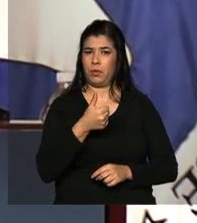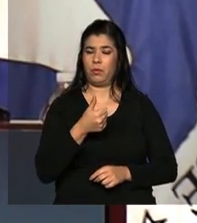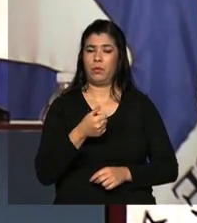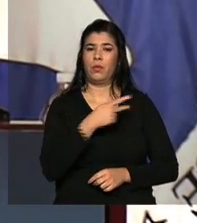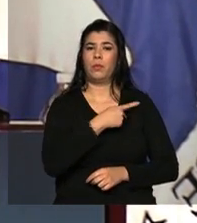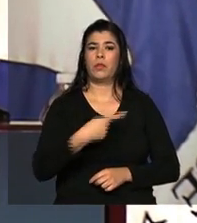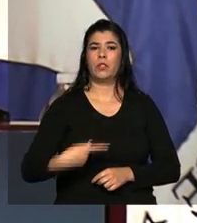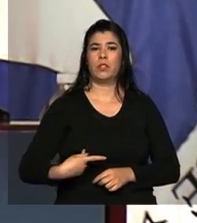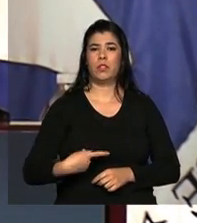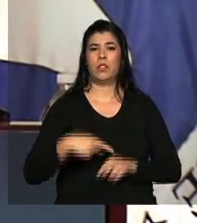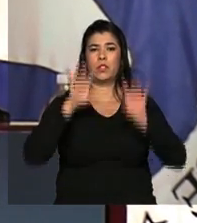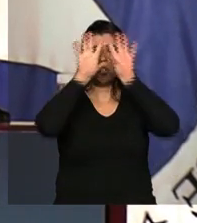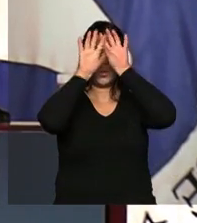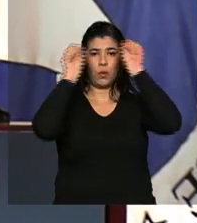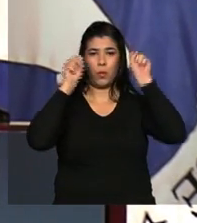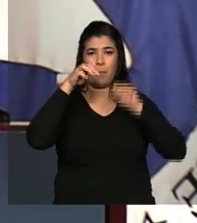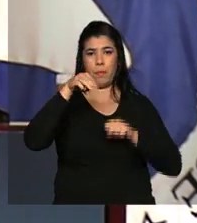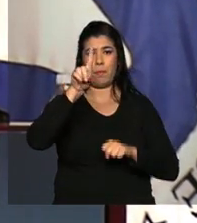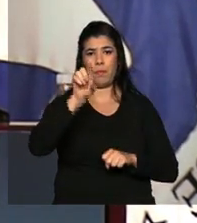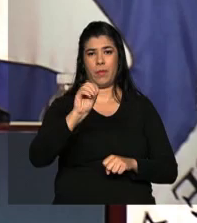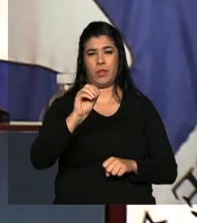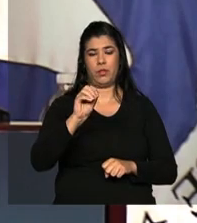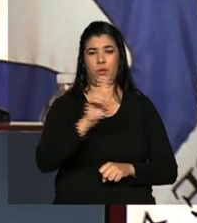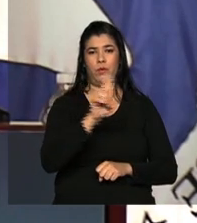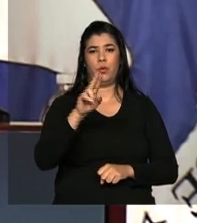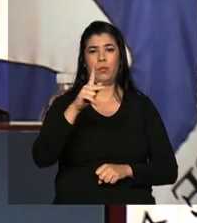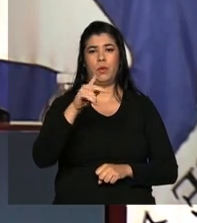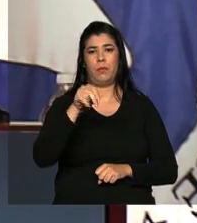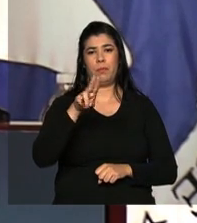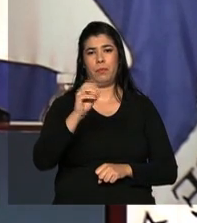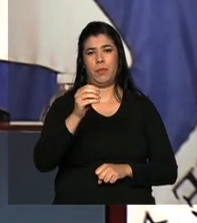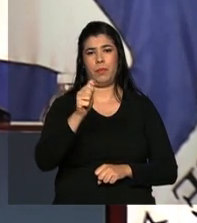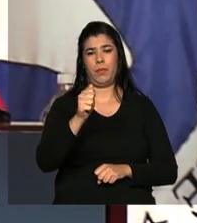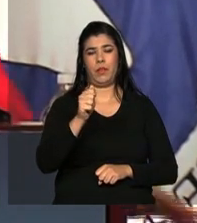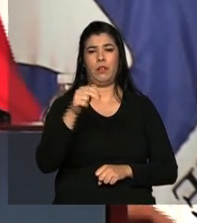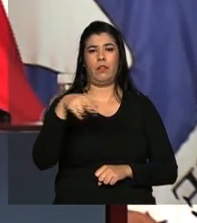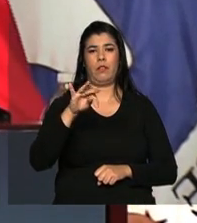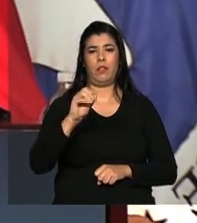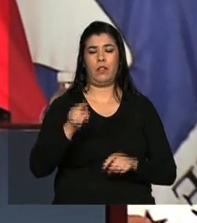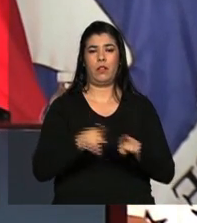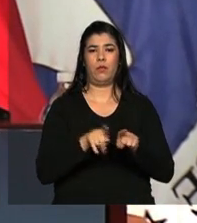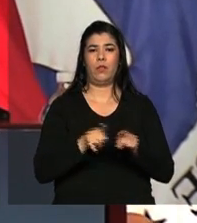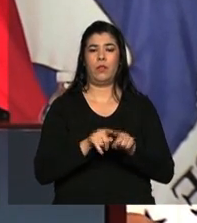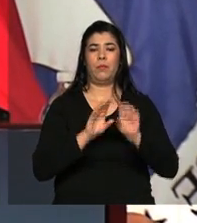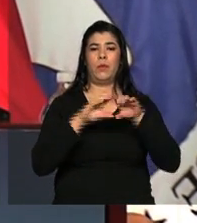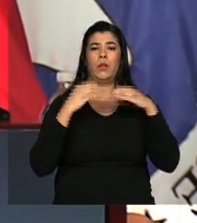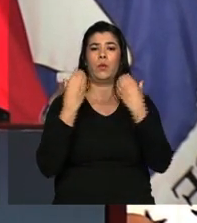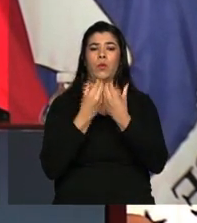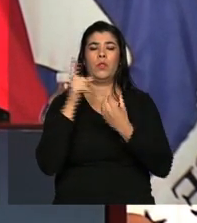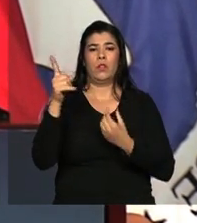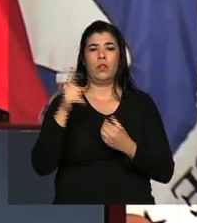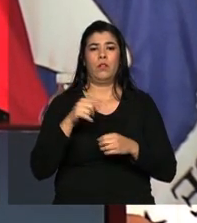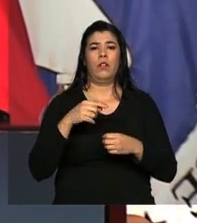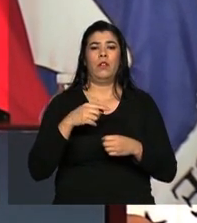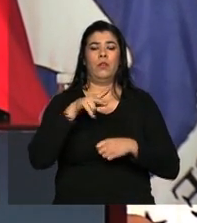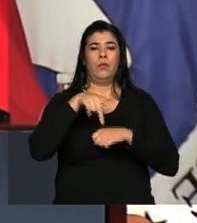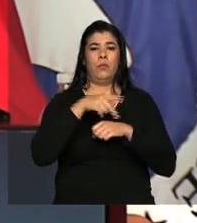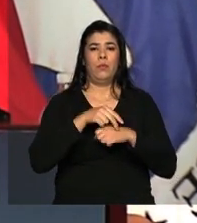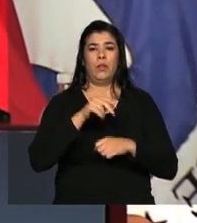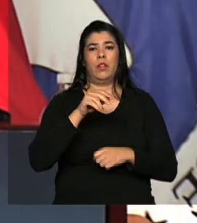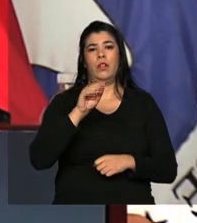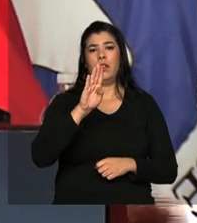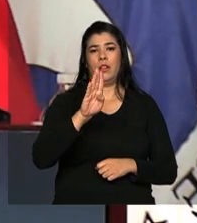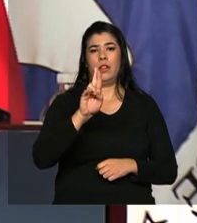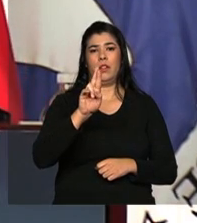do México e com a Comissão Europeia em Bruxelas, com os quais discuti maneiras de aumentar o intercâmbio